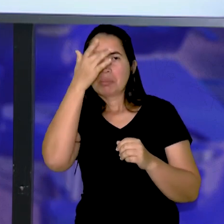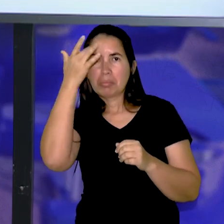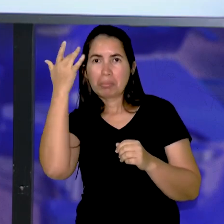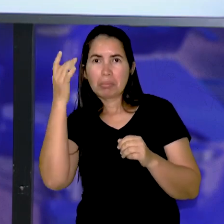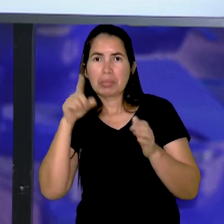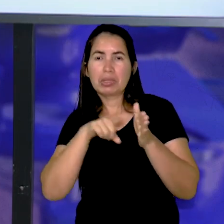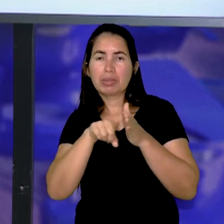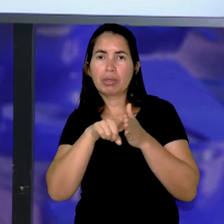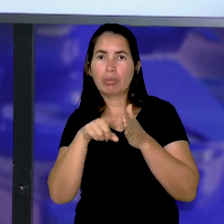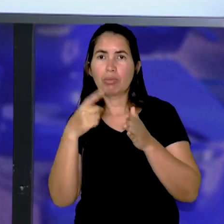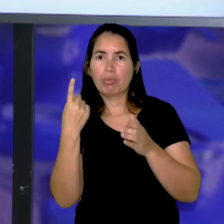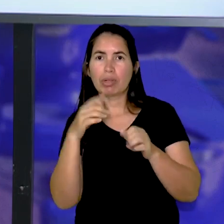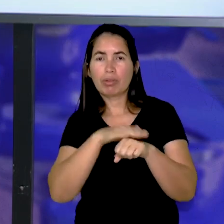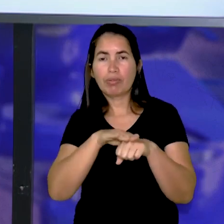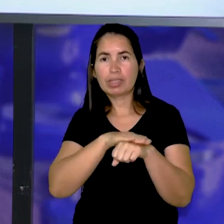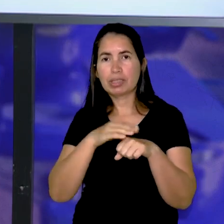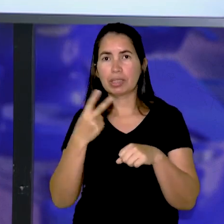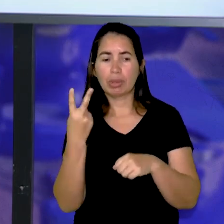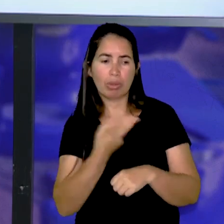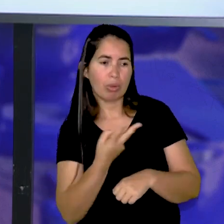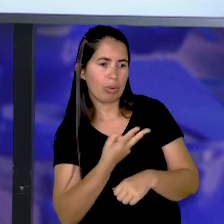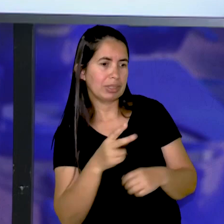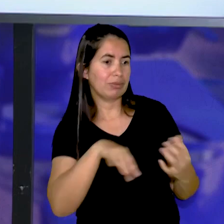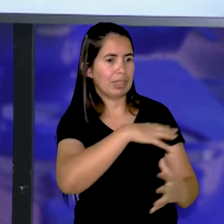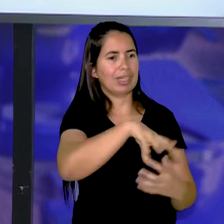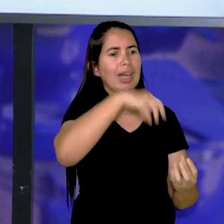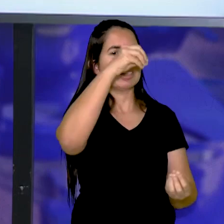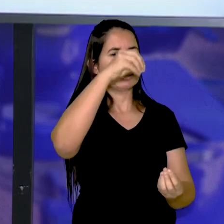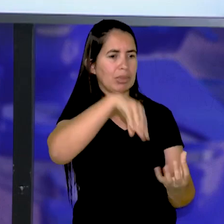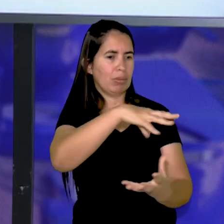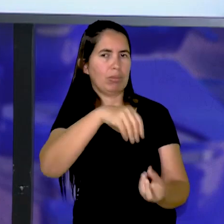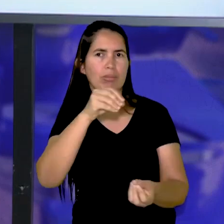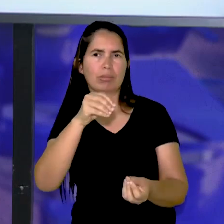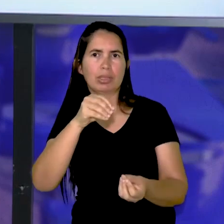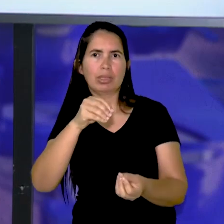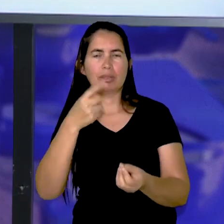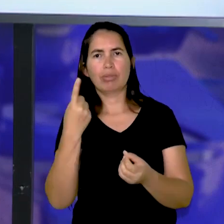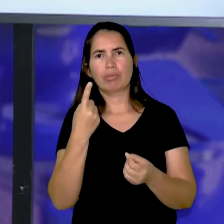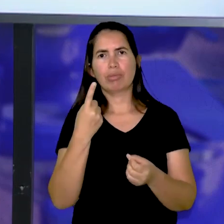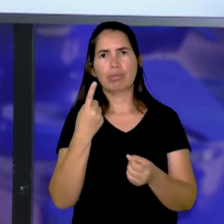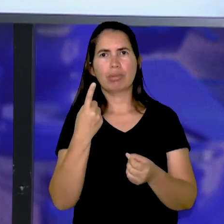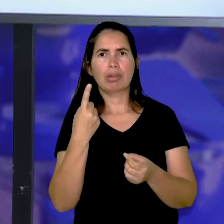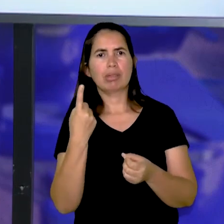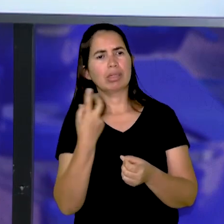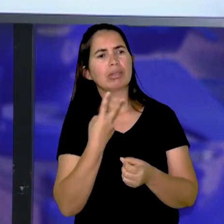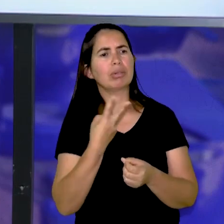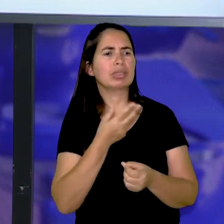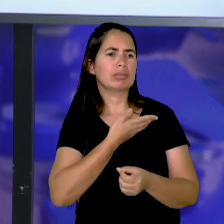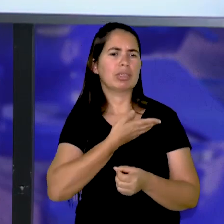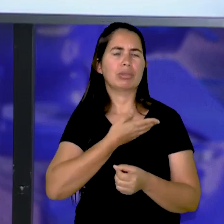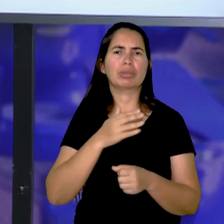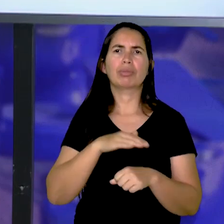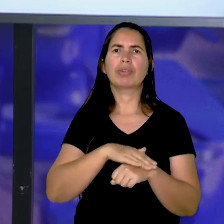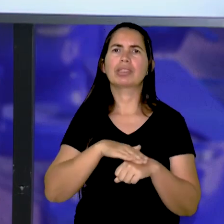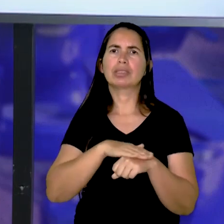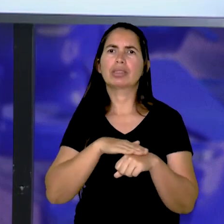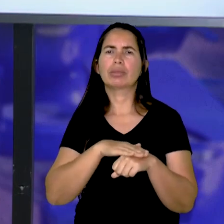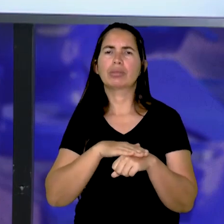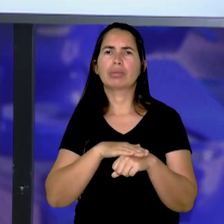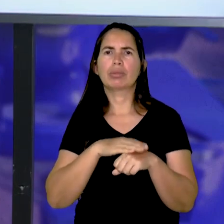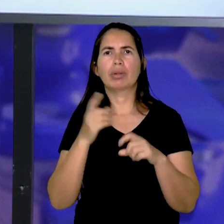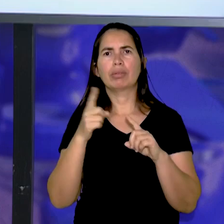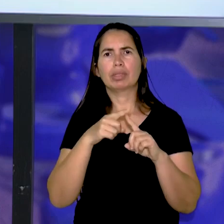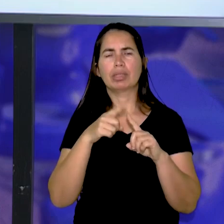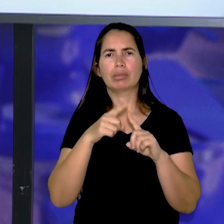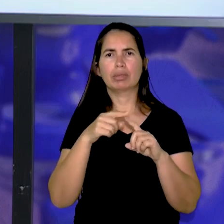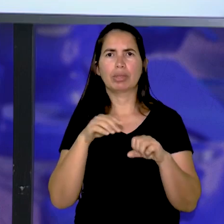de dois fantasmas, assim, de que forma? De uma forma politicamente correta ou de uma forma de dois amigos conversando? O que é que